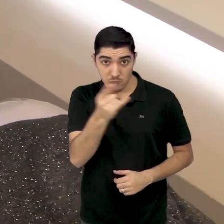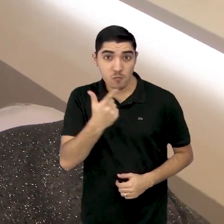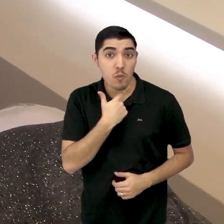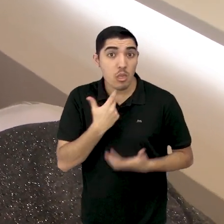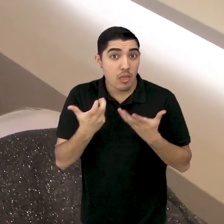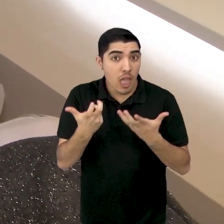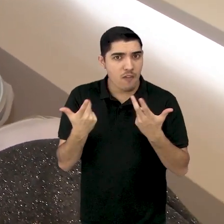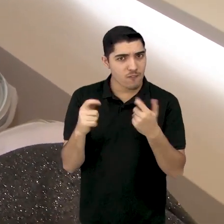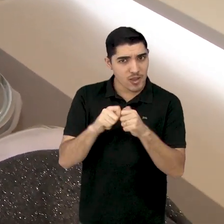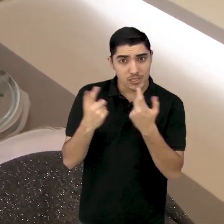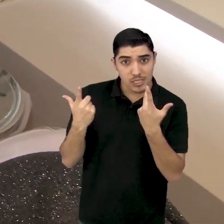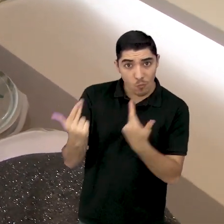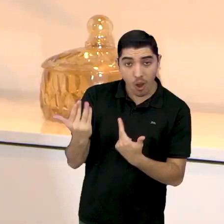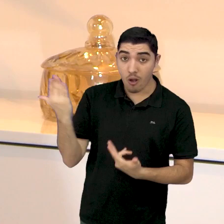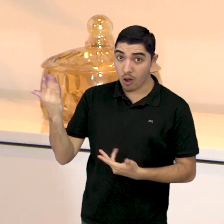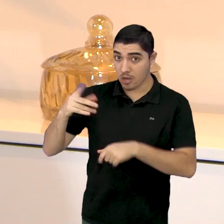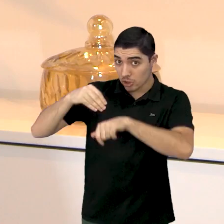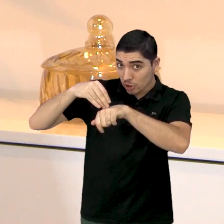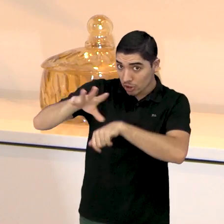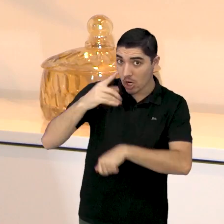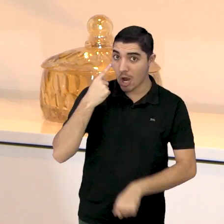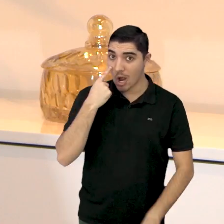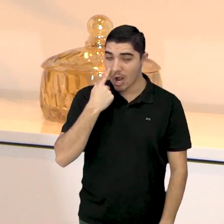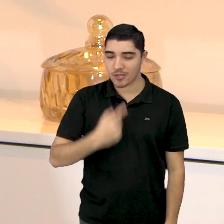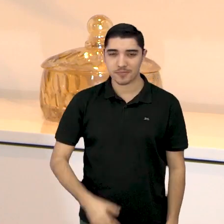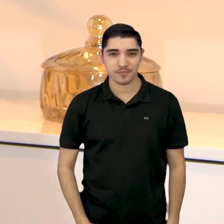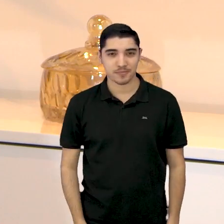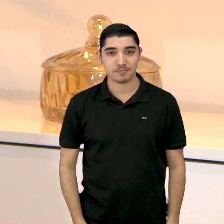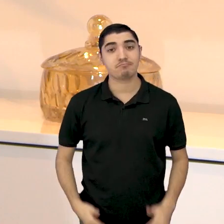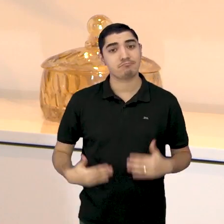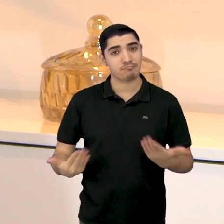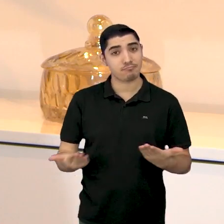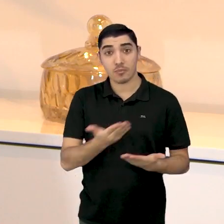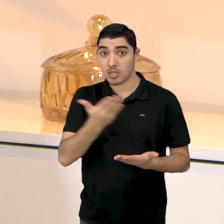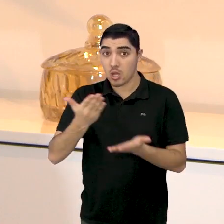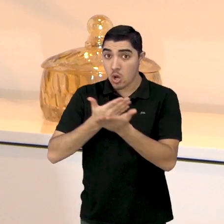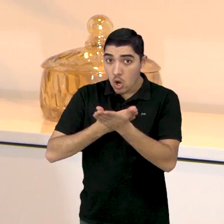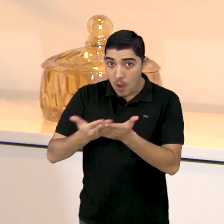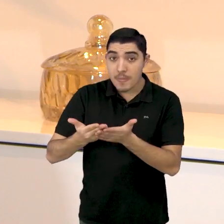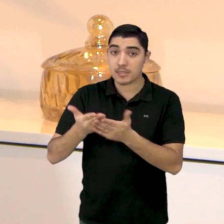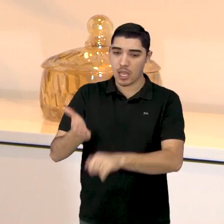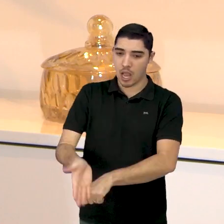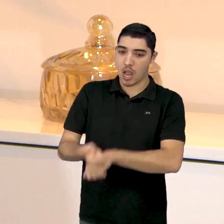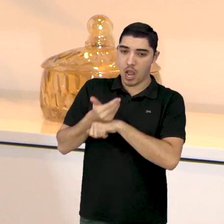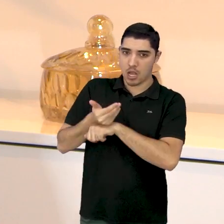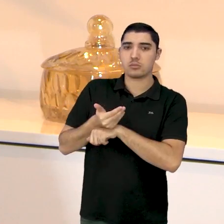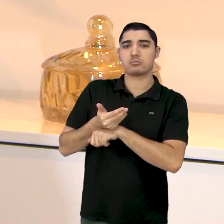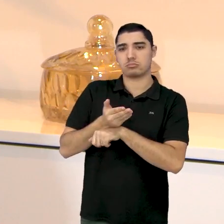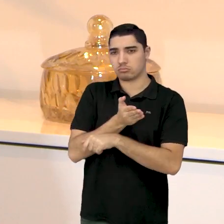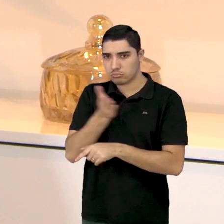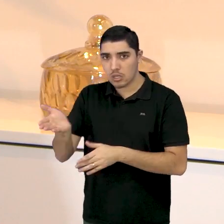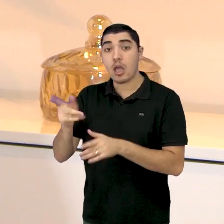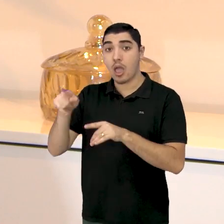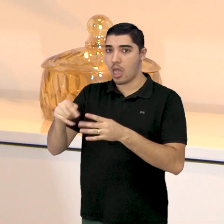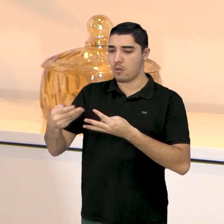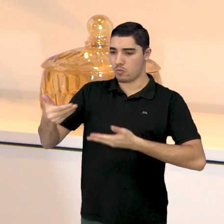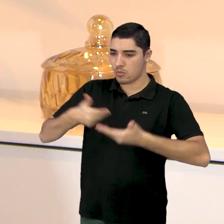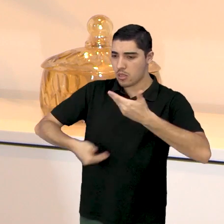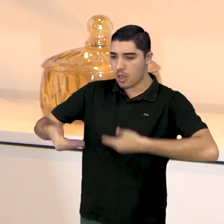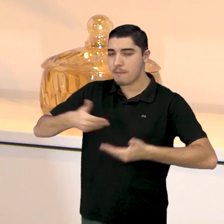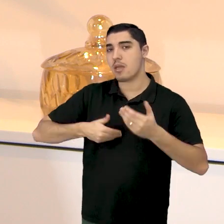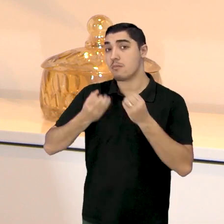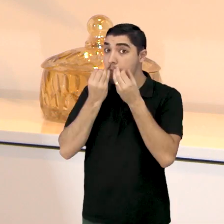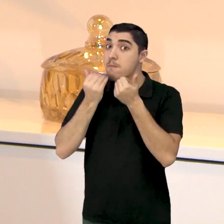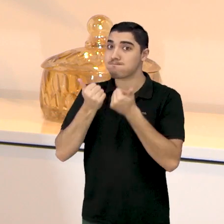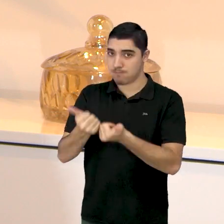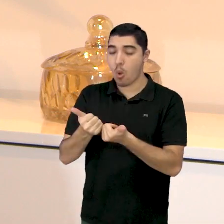atenção nas dicas da Paloma. Então começar sempre antes, ele é preventivo, ele é um tratamento bom. E vir em